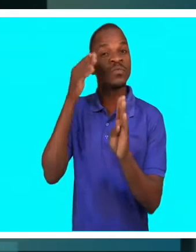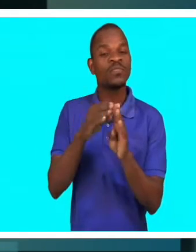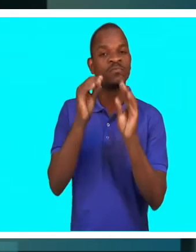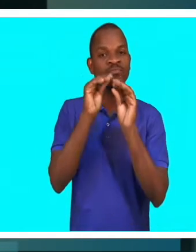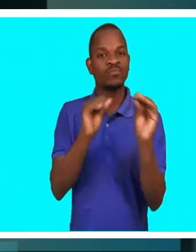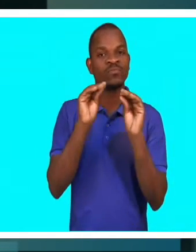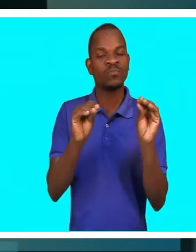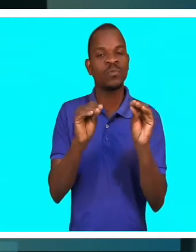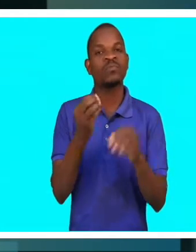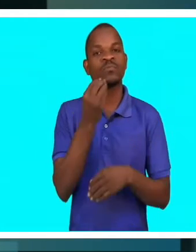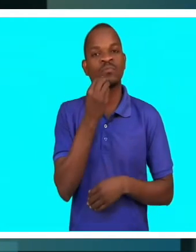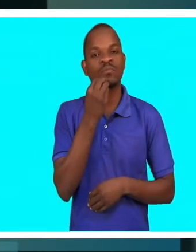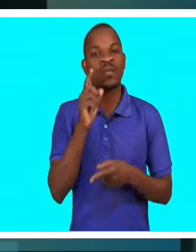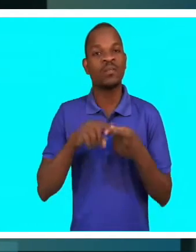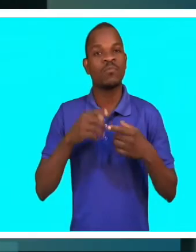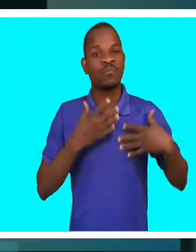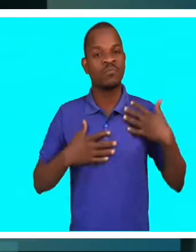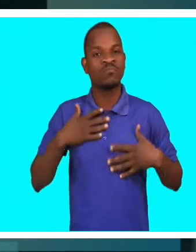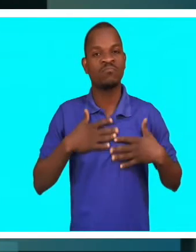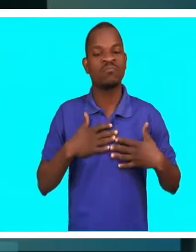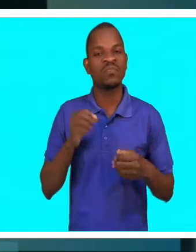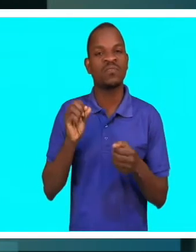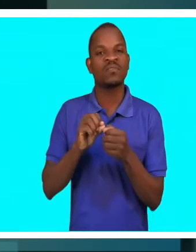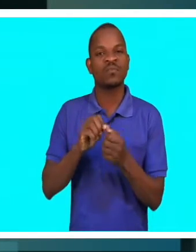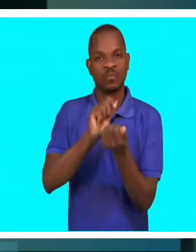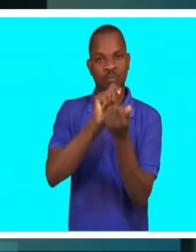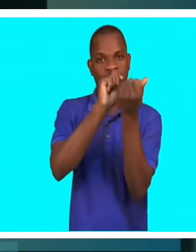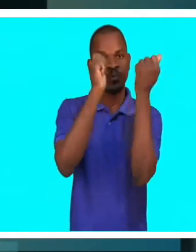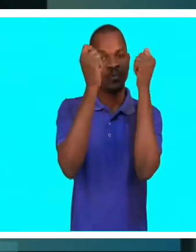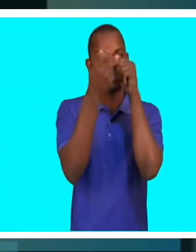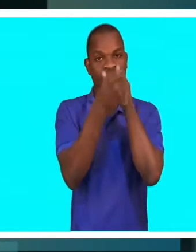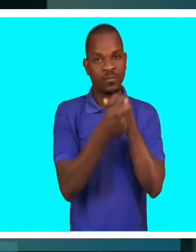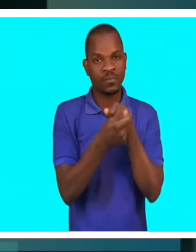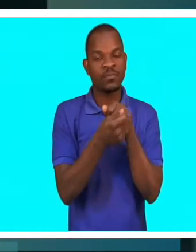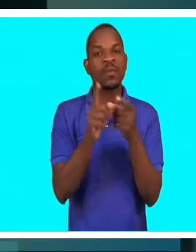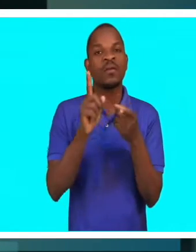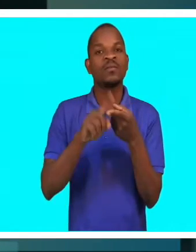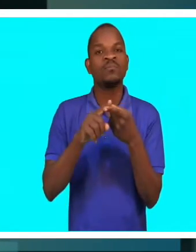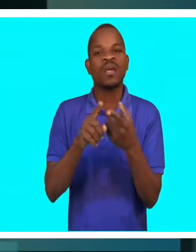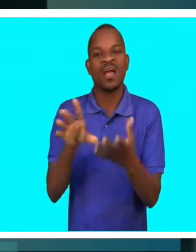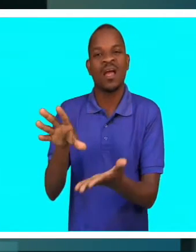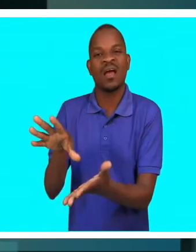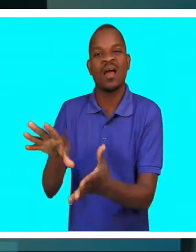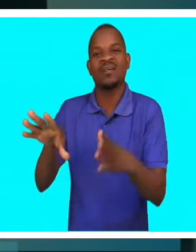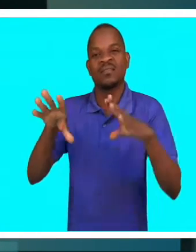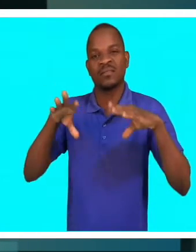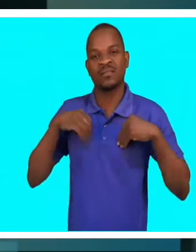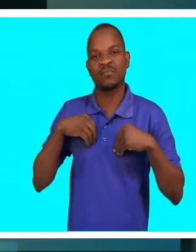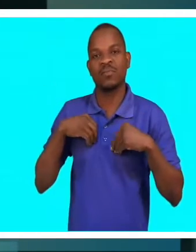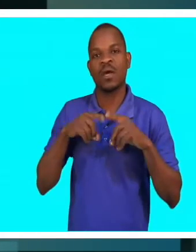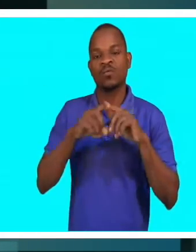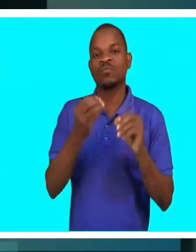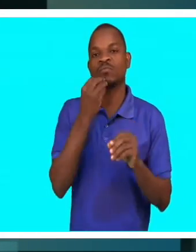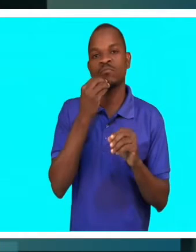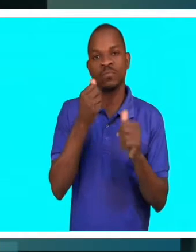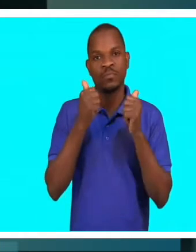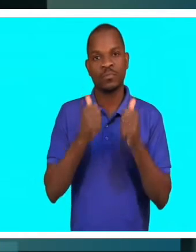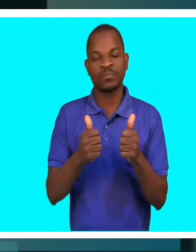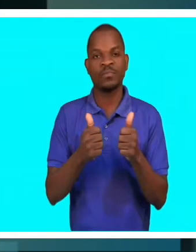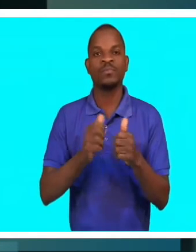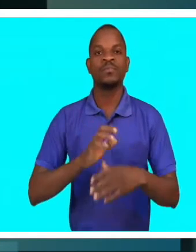objetivo da educação alimentar e nutricional é influenciar a mudança de comportamento e a adoção de bons hábitos